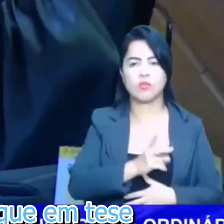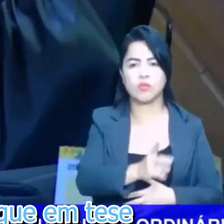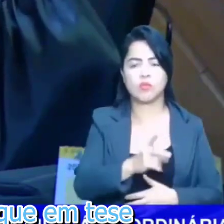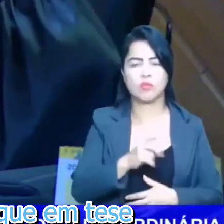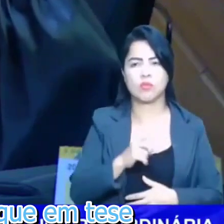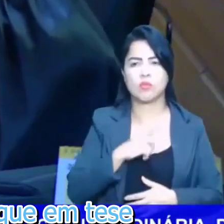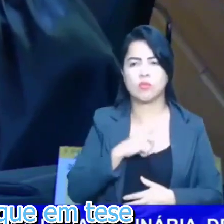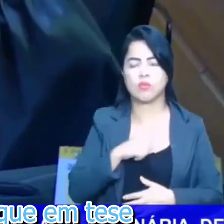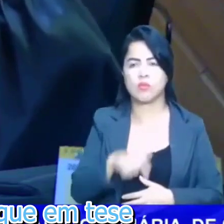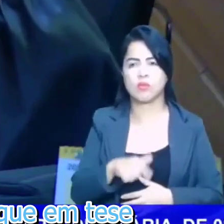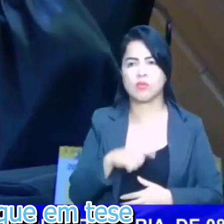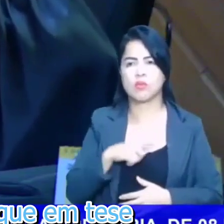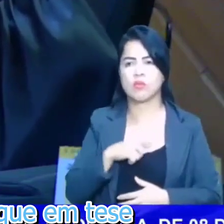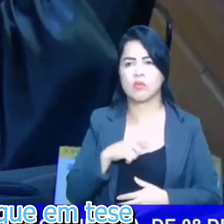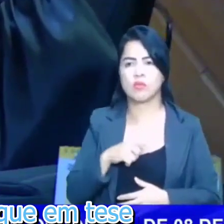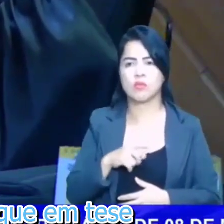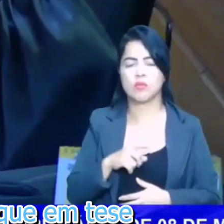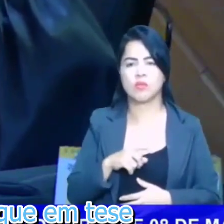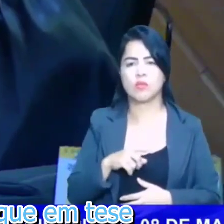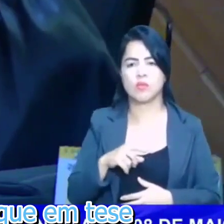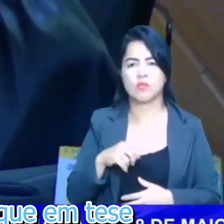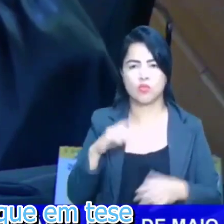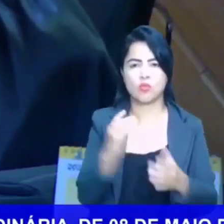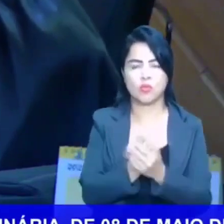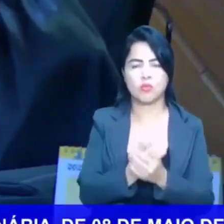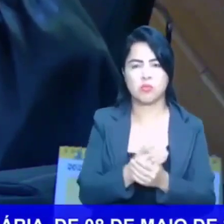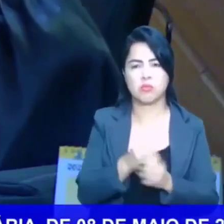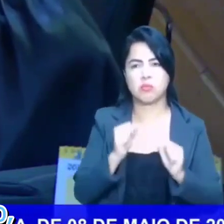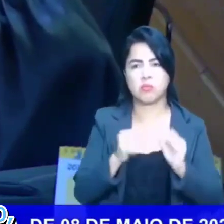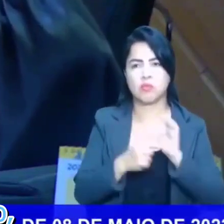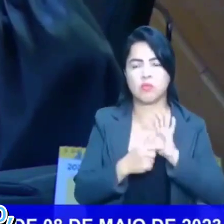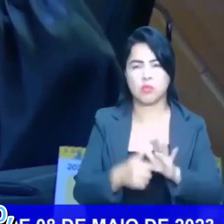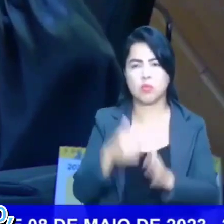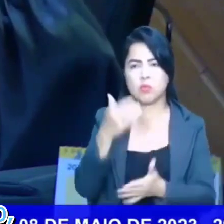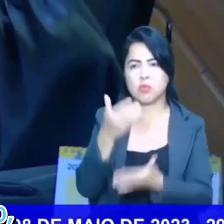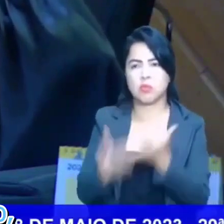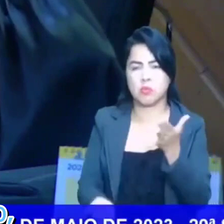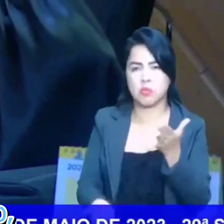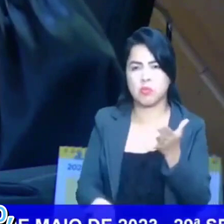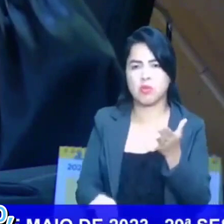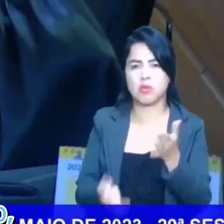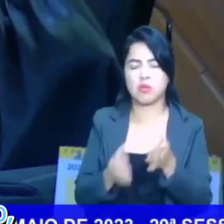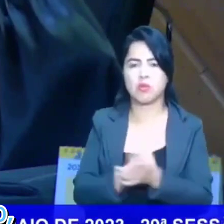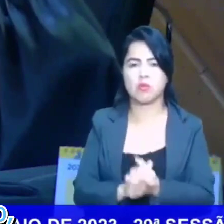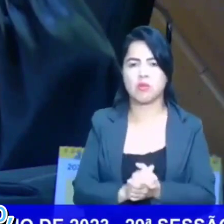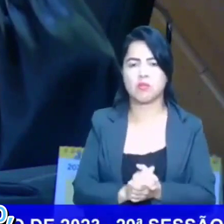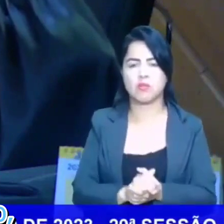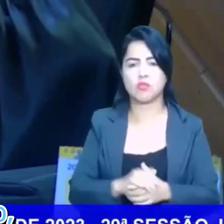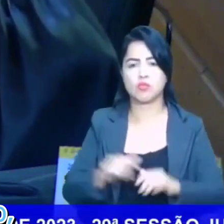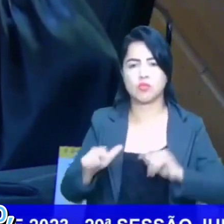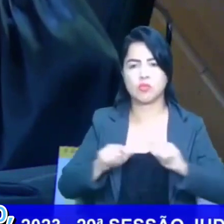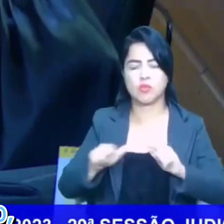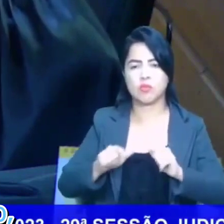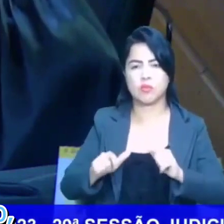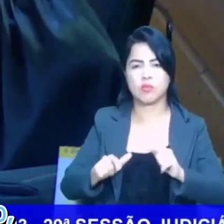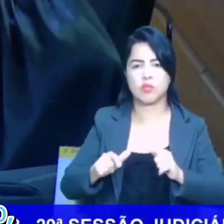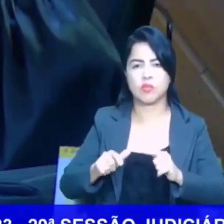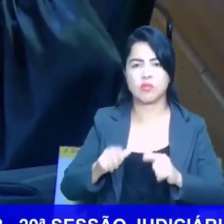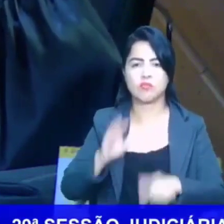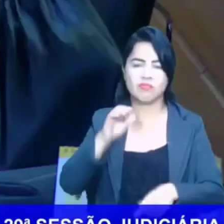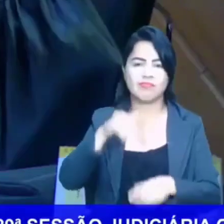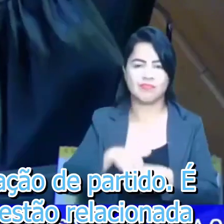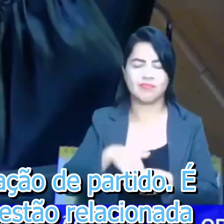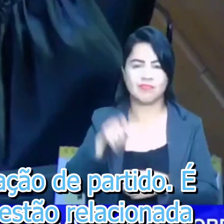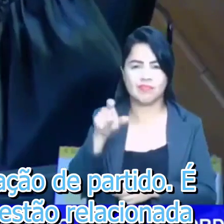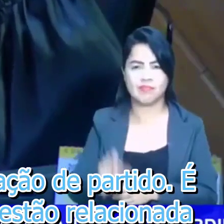Como aqui se está tratando de uma ação que, em tese, pode levar até a perda, não é, do mandato eletivo, então